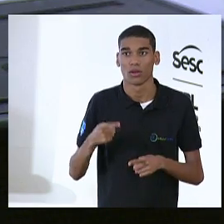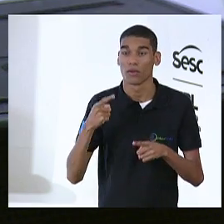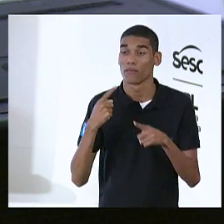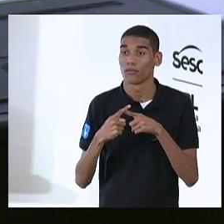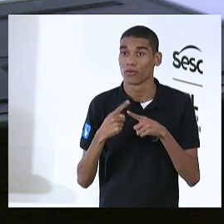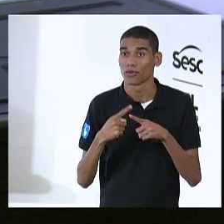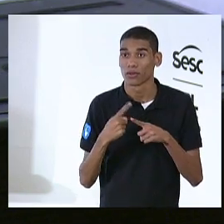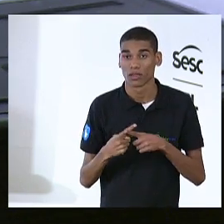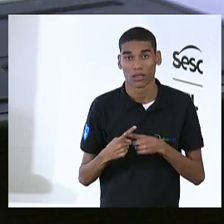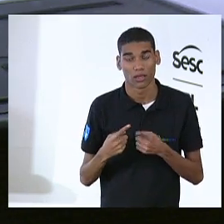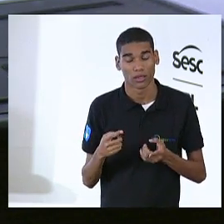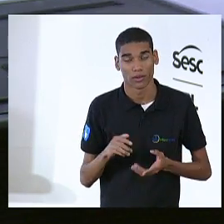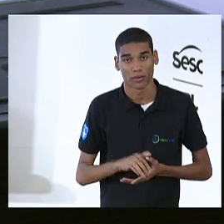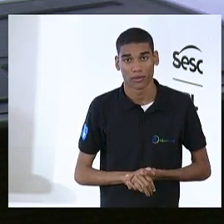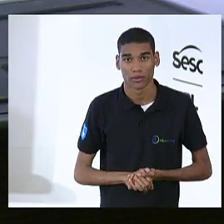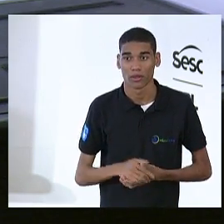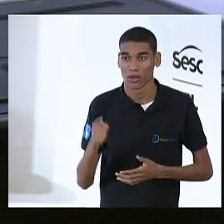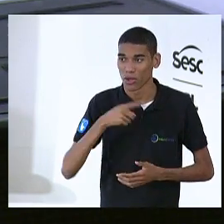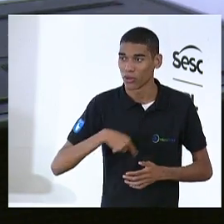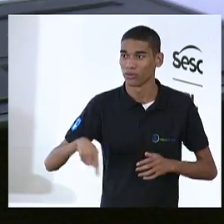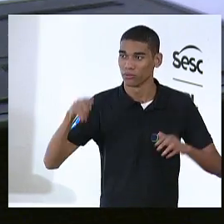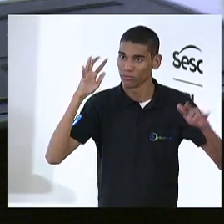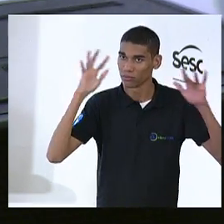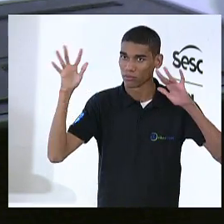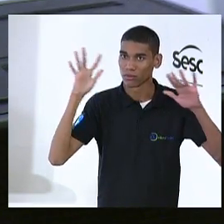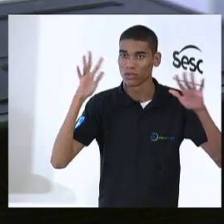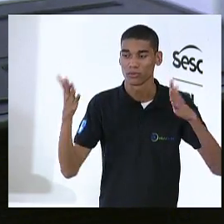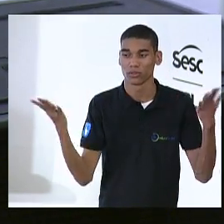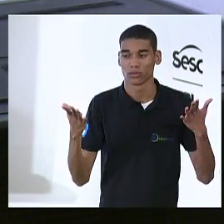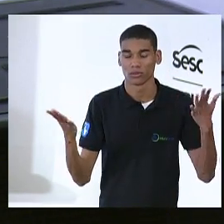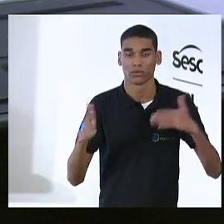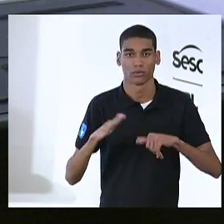ameaçadora. Isso eu acho que é o que a gente pode pensar aqui hoje à noite.